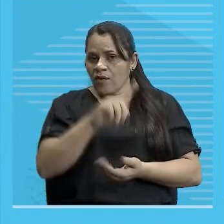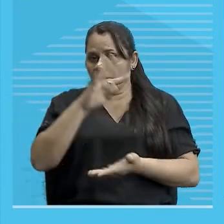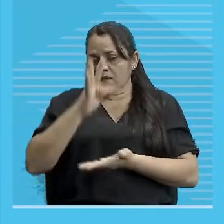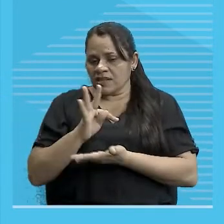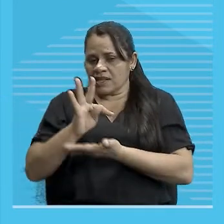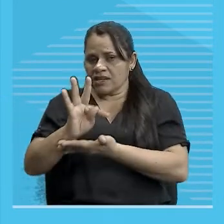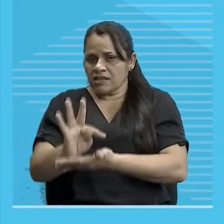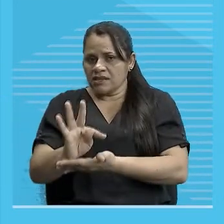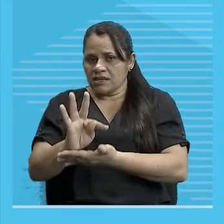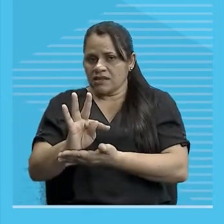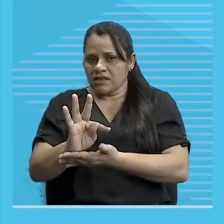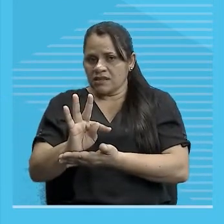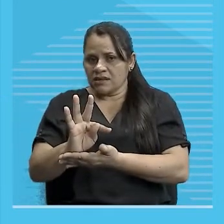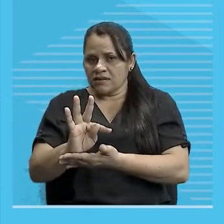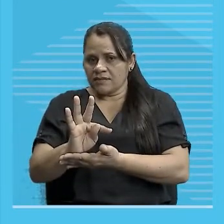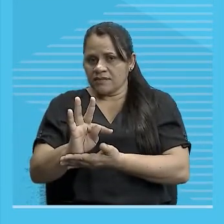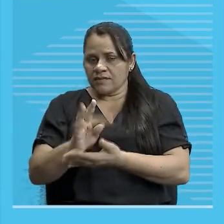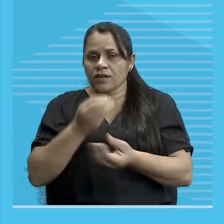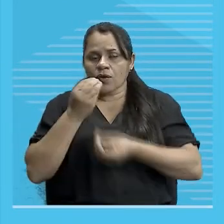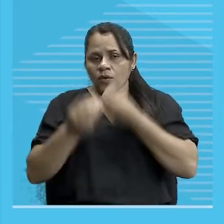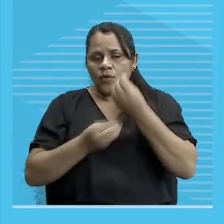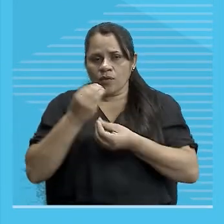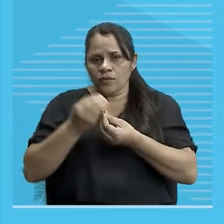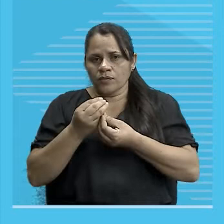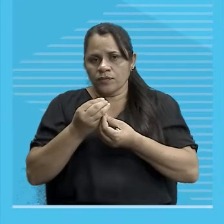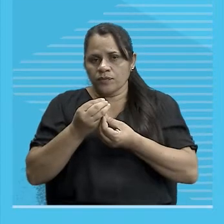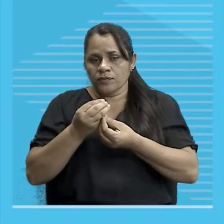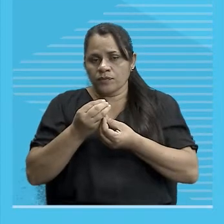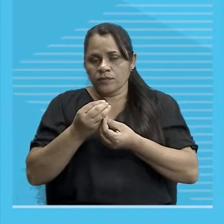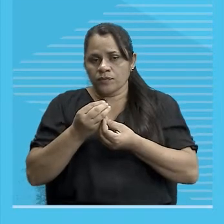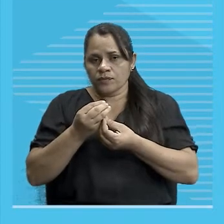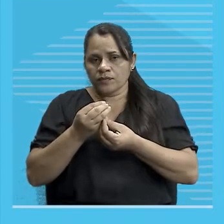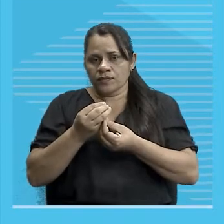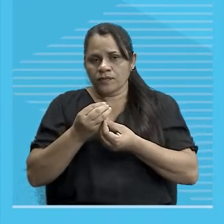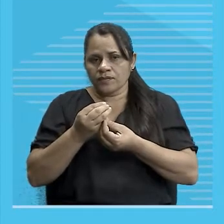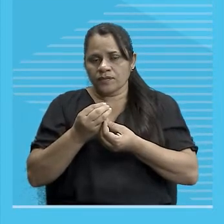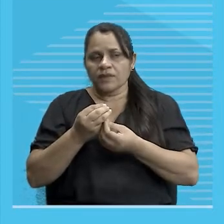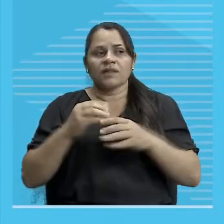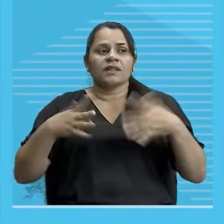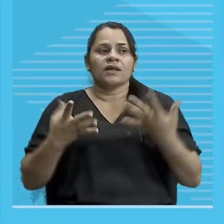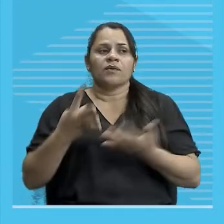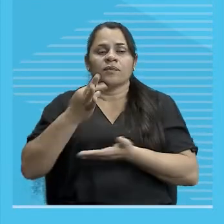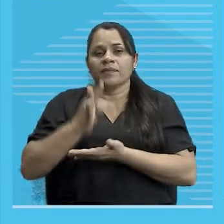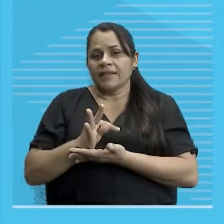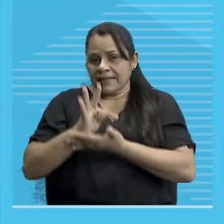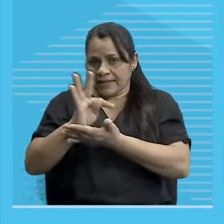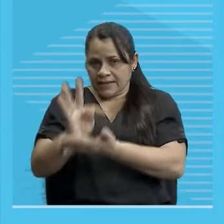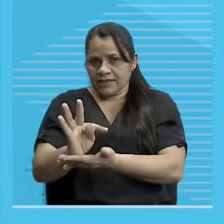Aí aqui mais à frente, vamos colocar a Teresina como sujeito, ó. A Teresina